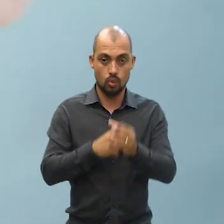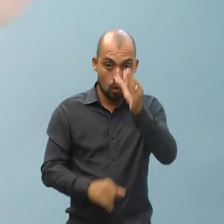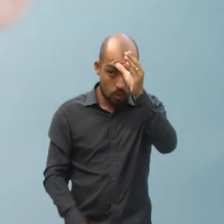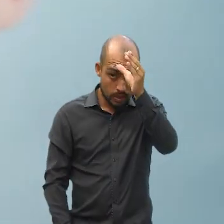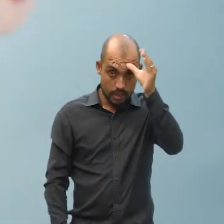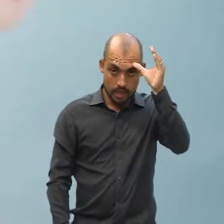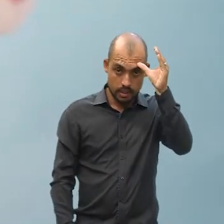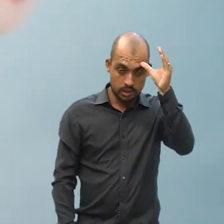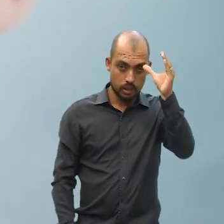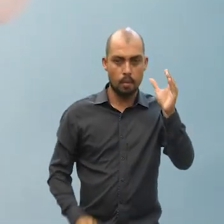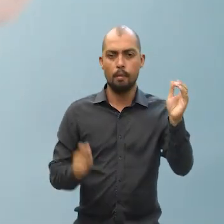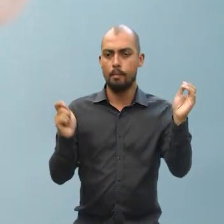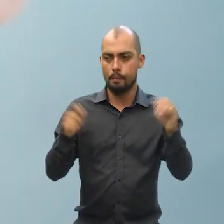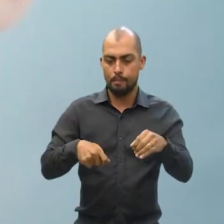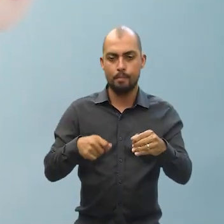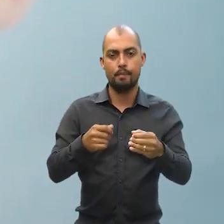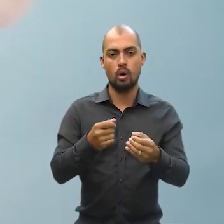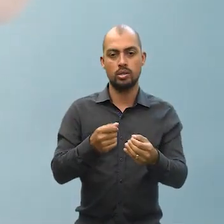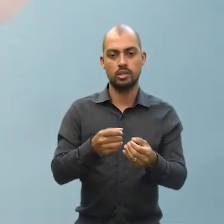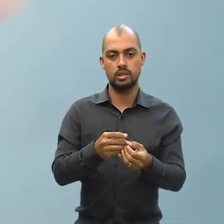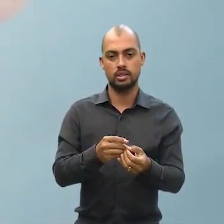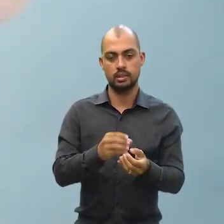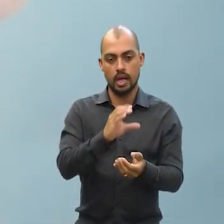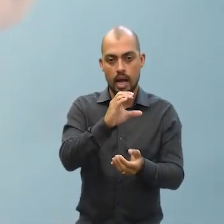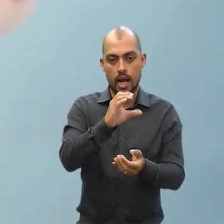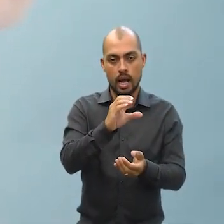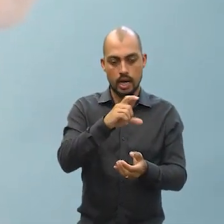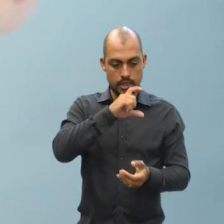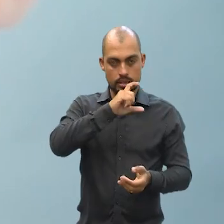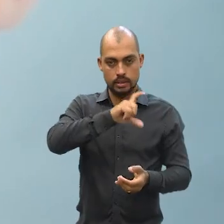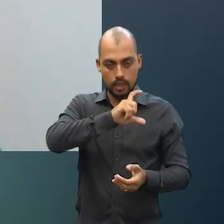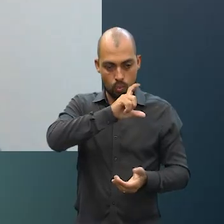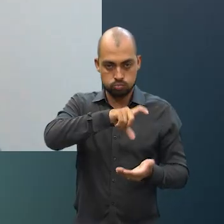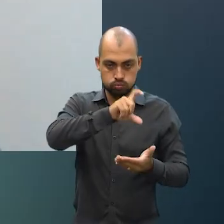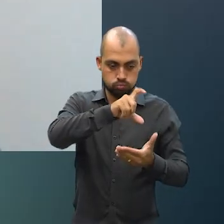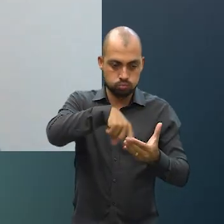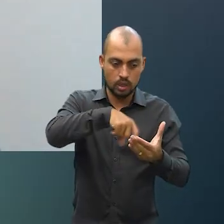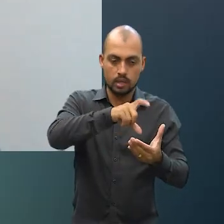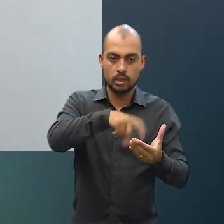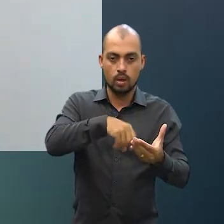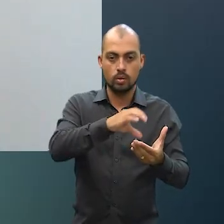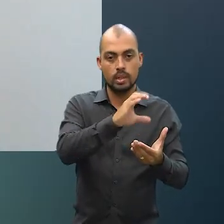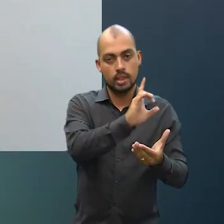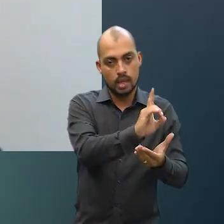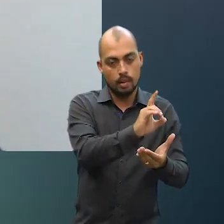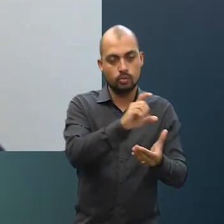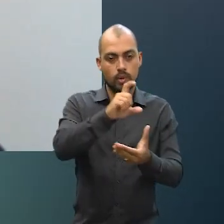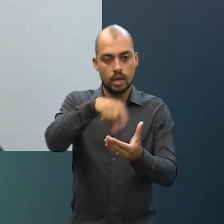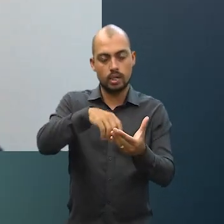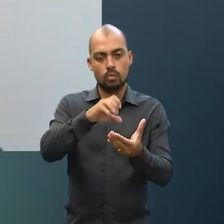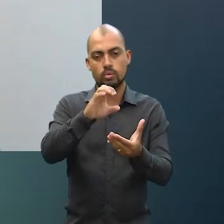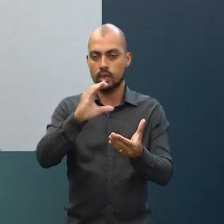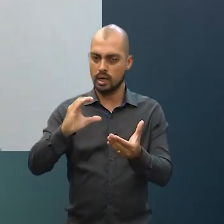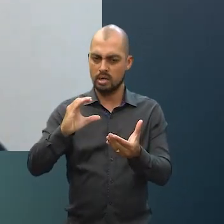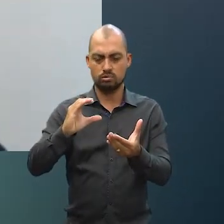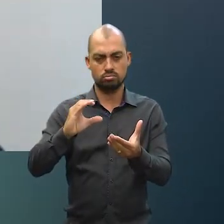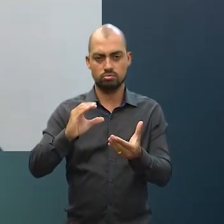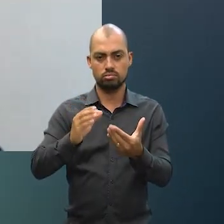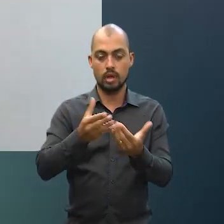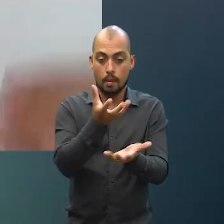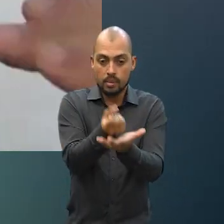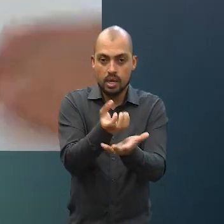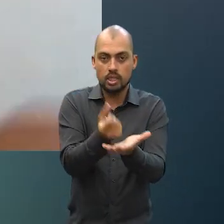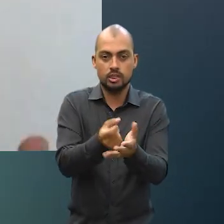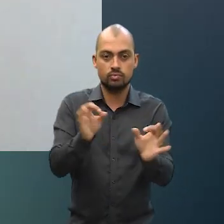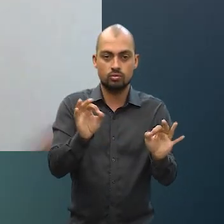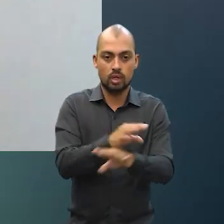pagar diretamente no débito para o parceiro ou então no crédito pelo próprio aplicativo. E aí a gente faz essa